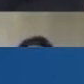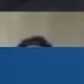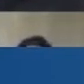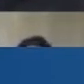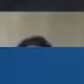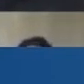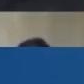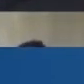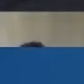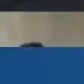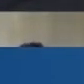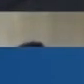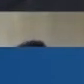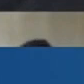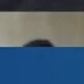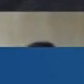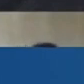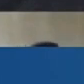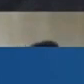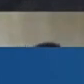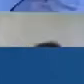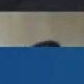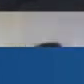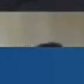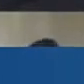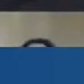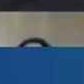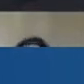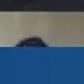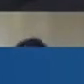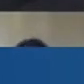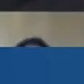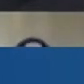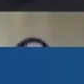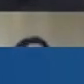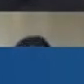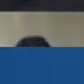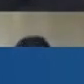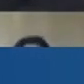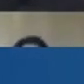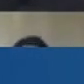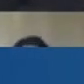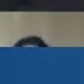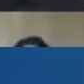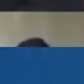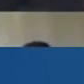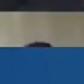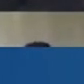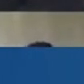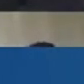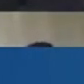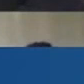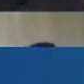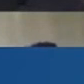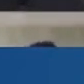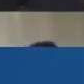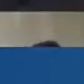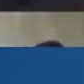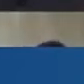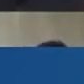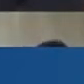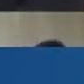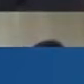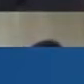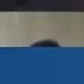nas próximas semanas, provavelmente haverá novas operações